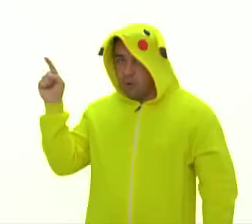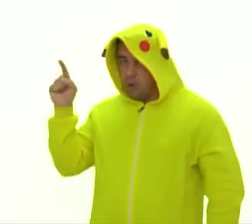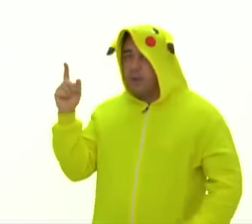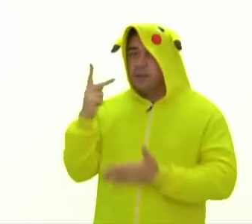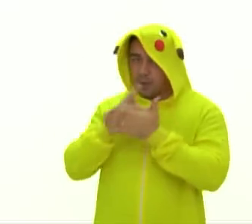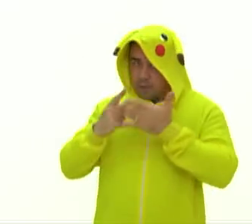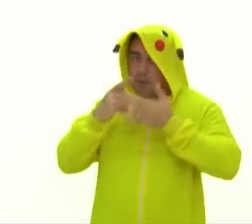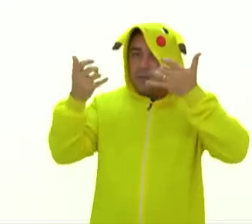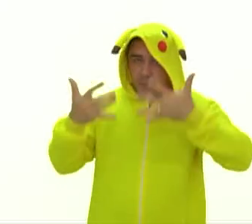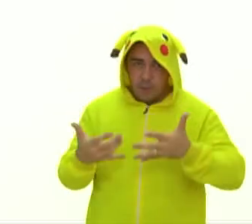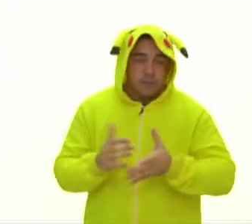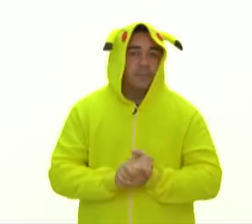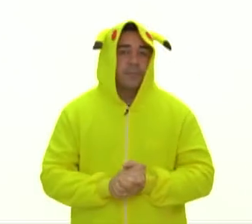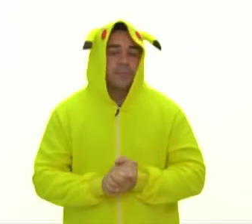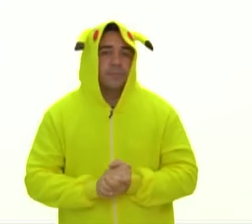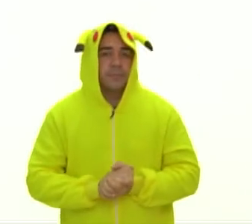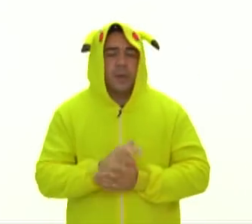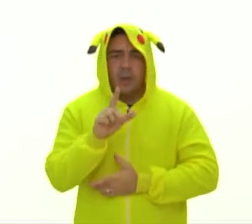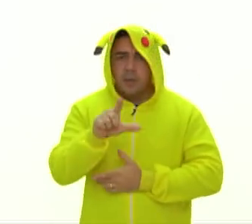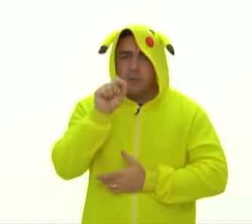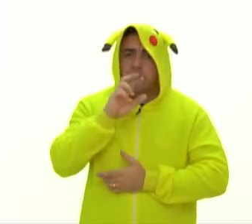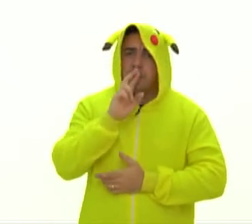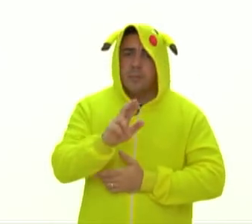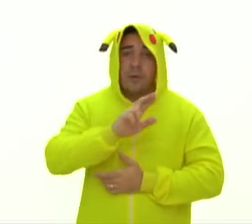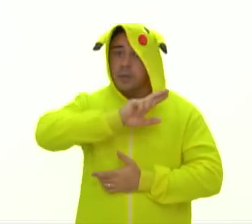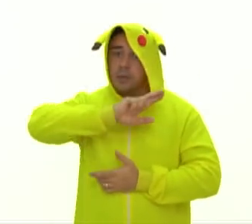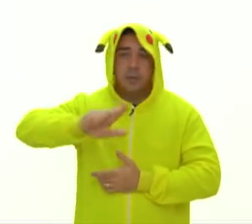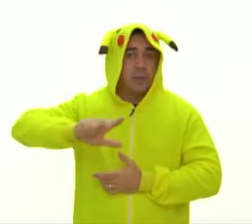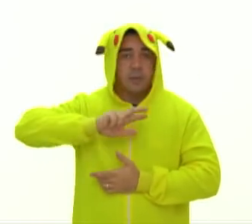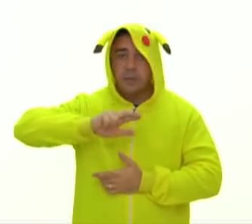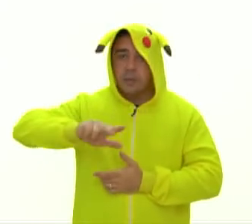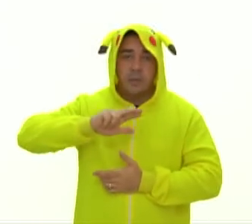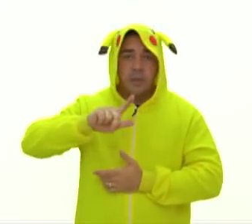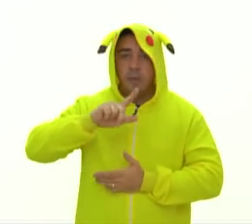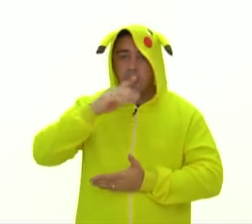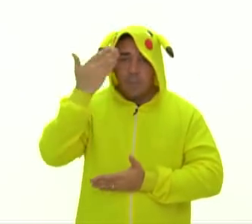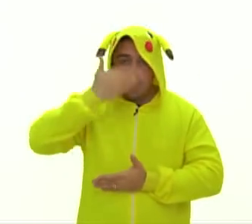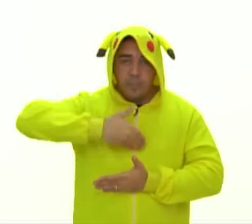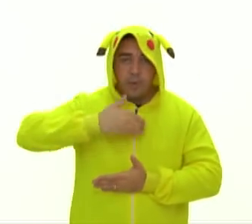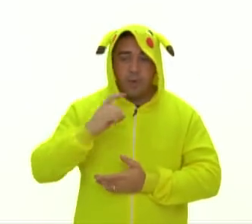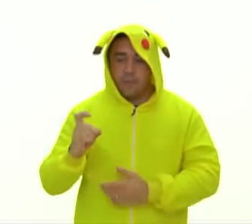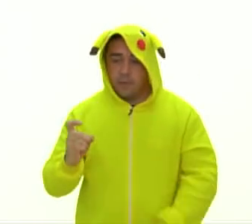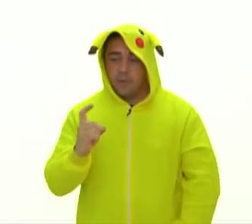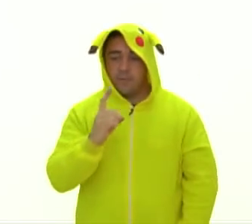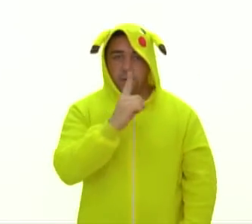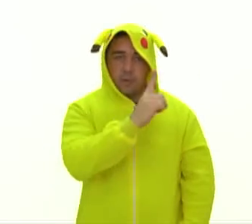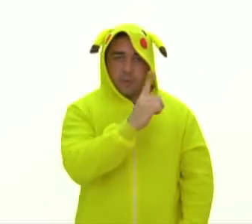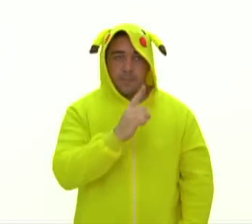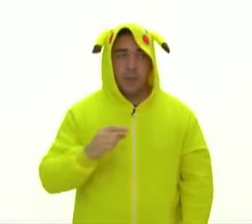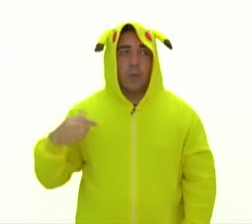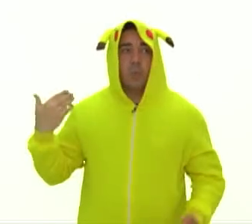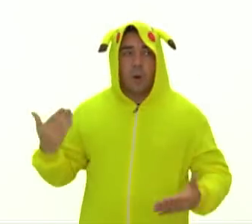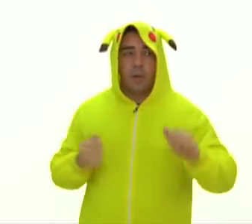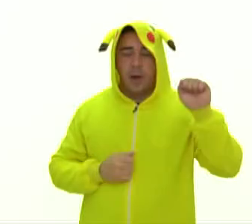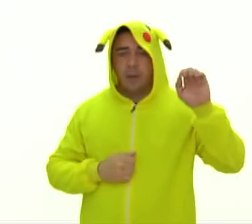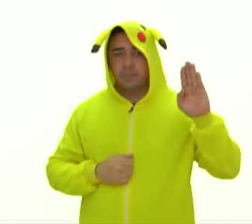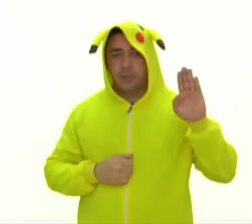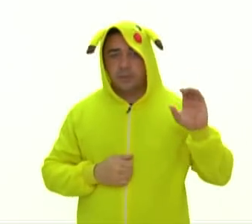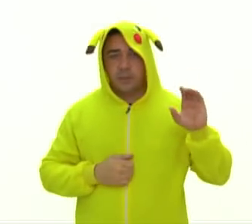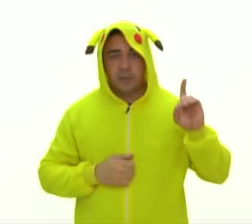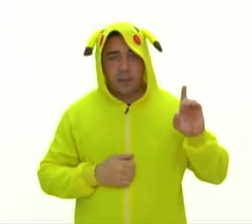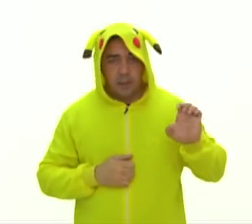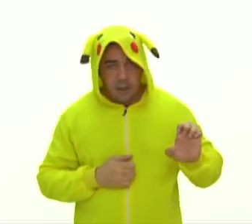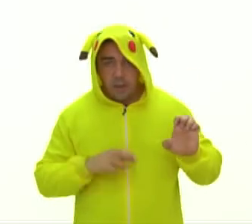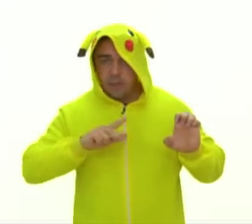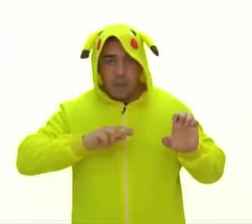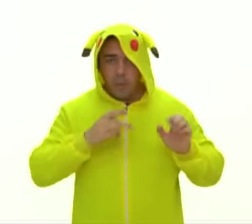fóssil. Marque a alternativa que não representa uma evidência evolutiva. Então, qual dessas opções aqui não é uma evidência